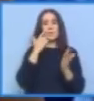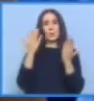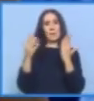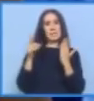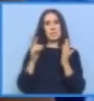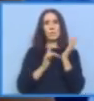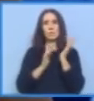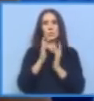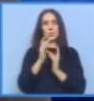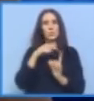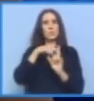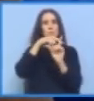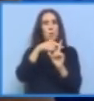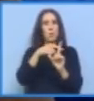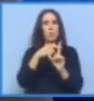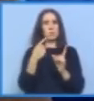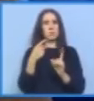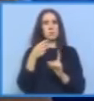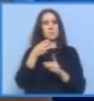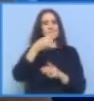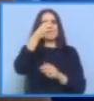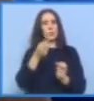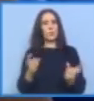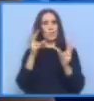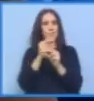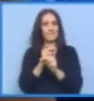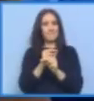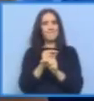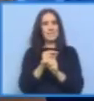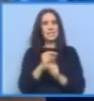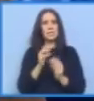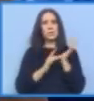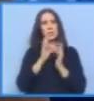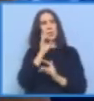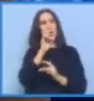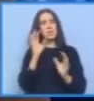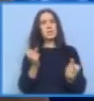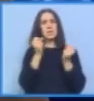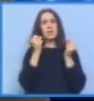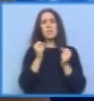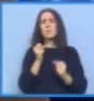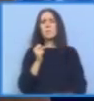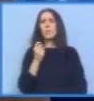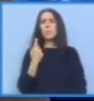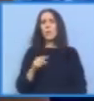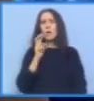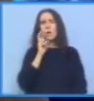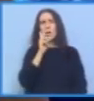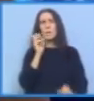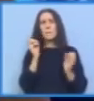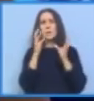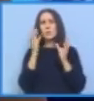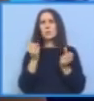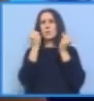com Jesus posto na cruz, no novo poste, não é? Olhando para Jesus somos salvos. Mas não somos salvos apenas por olhar